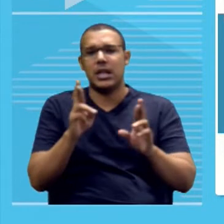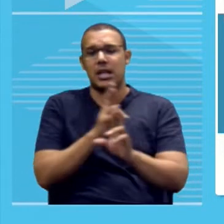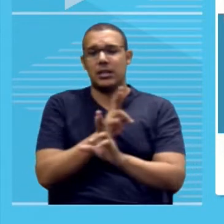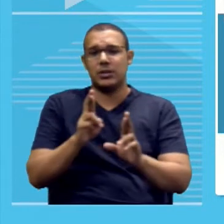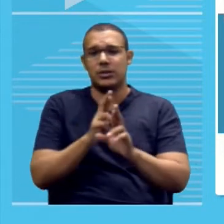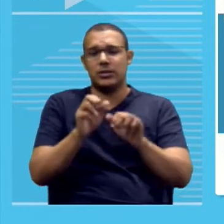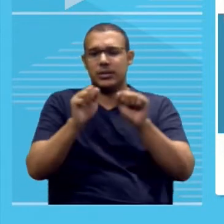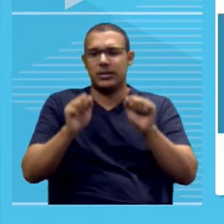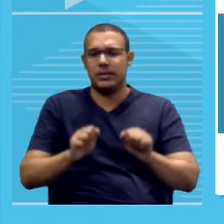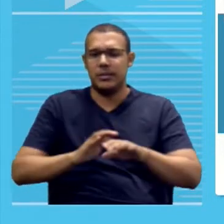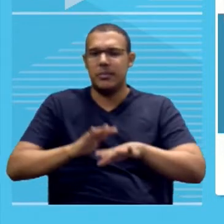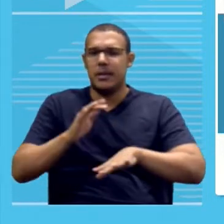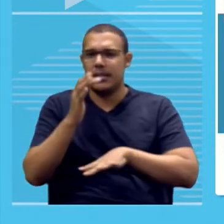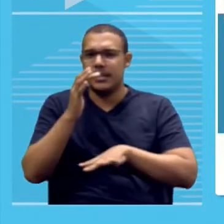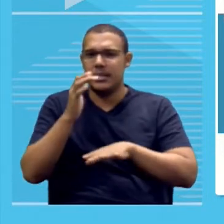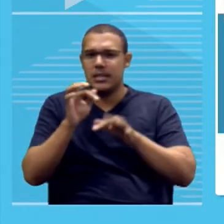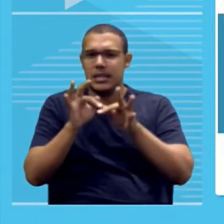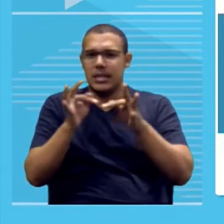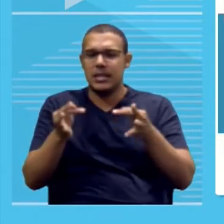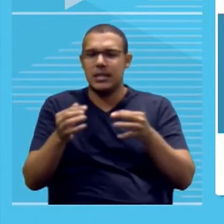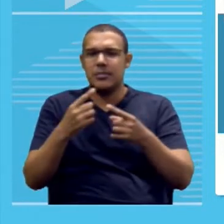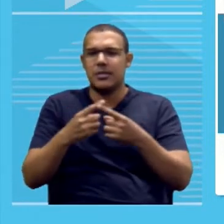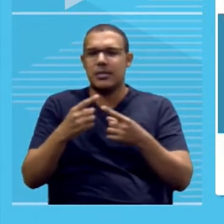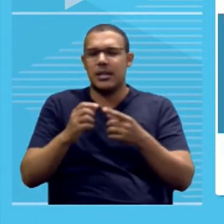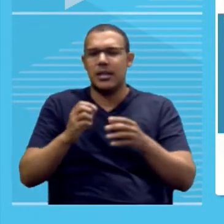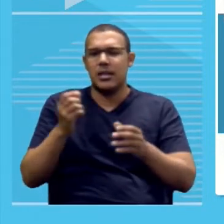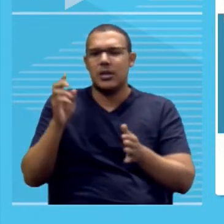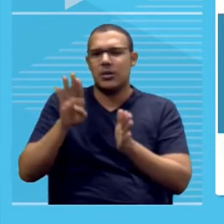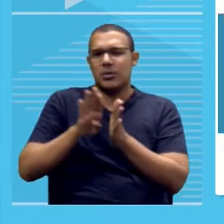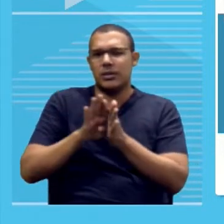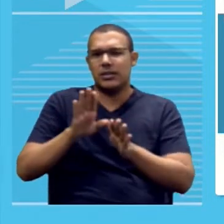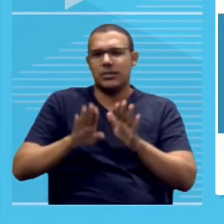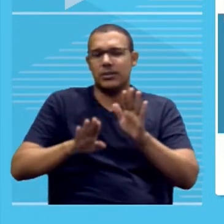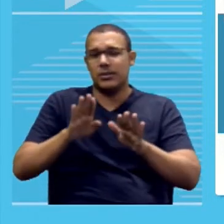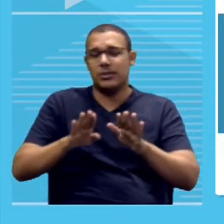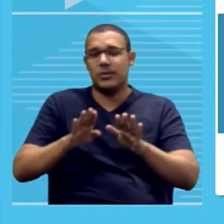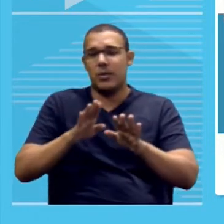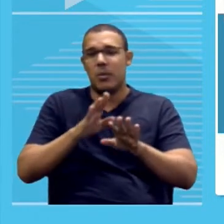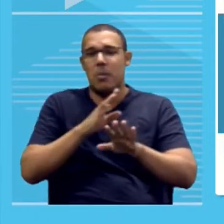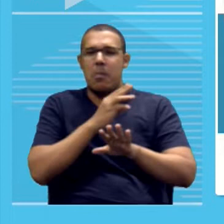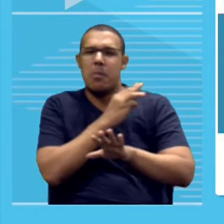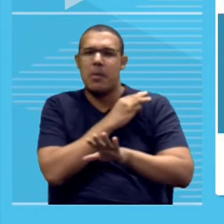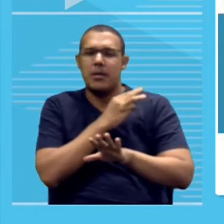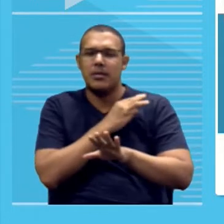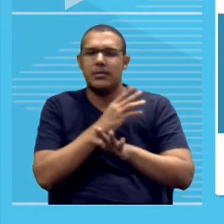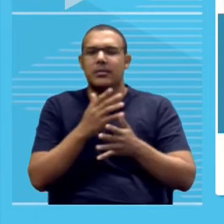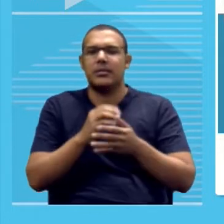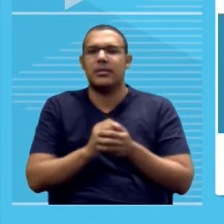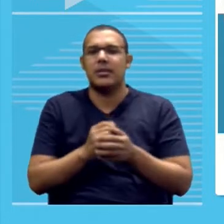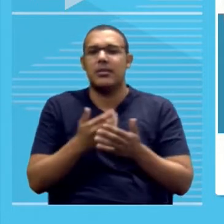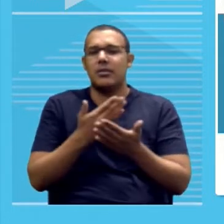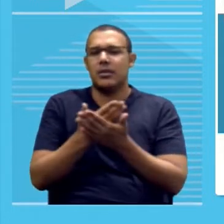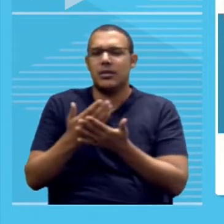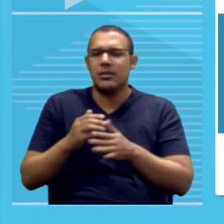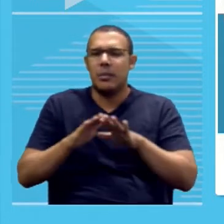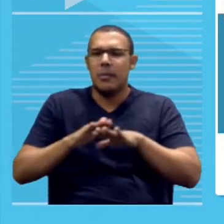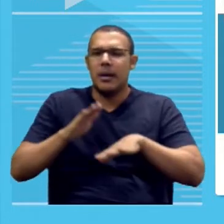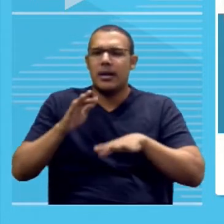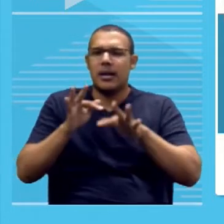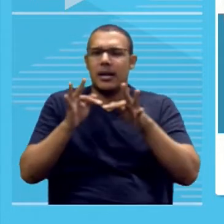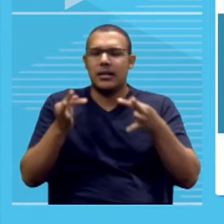afinal, a gente está querendo um nível médio, ensino médio, então não precisa a gente pegar nada muito complexo. A gente vai ver